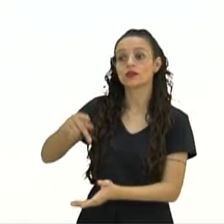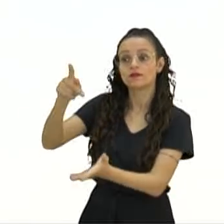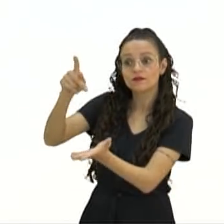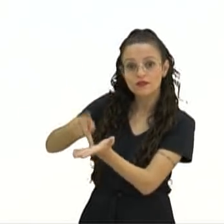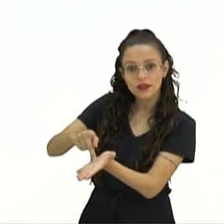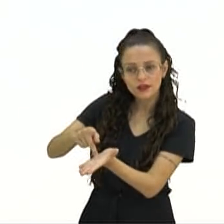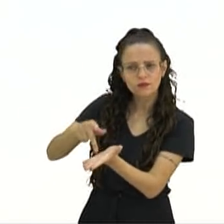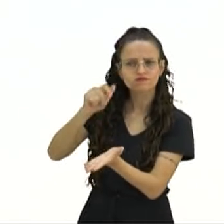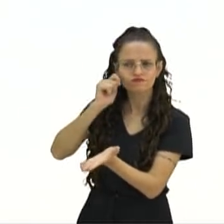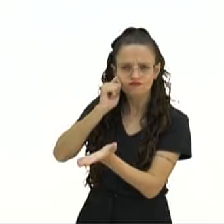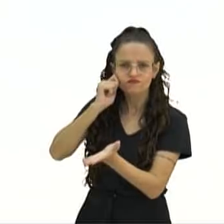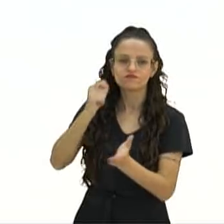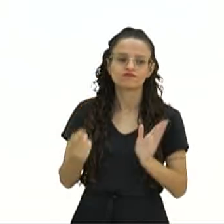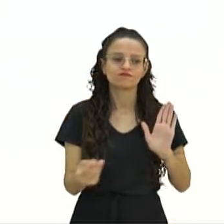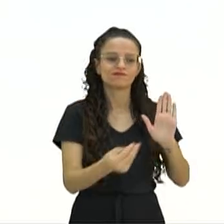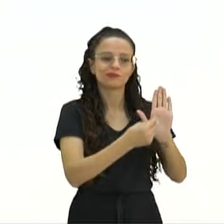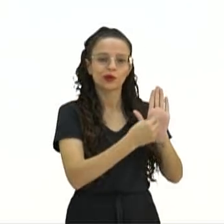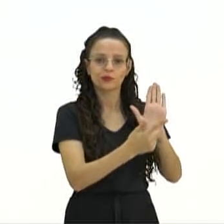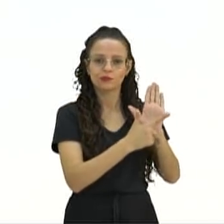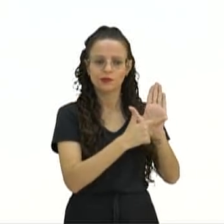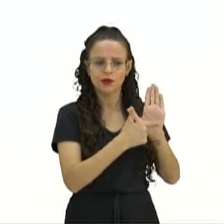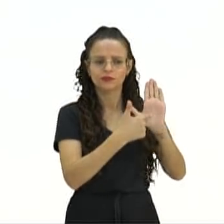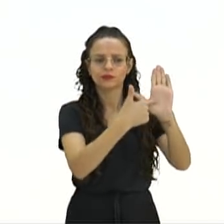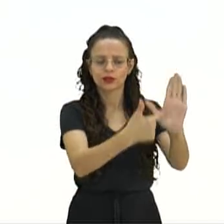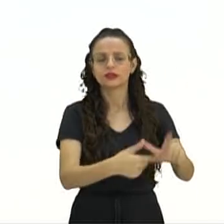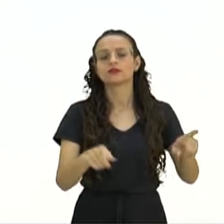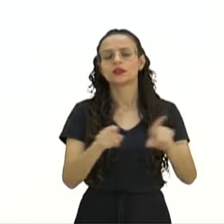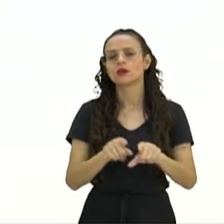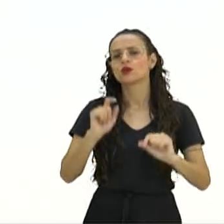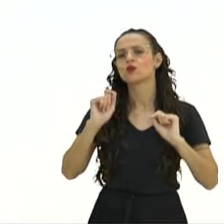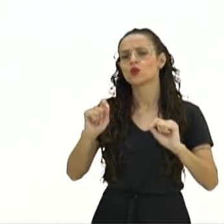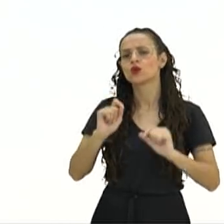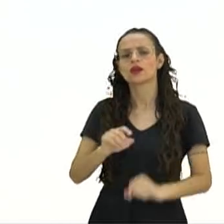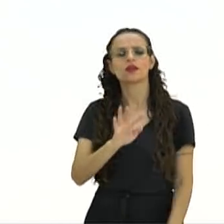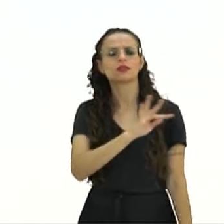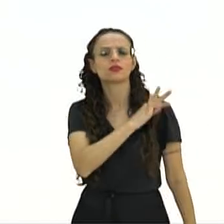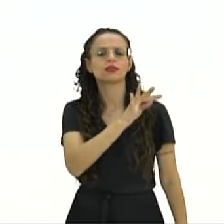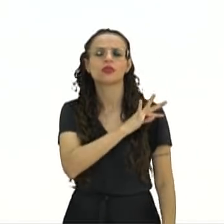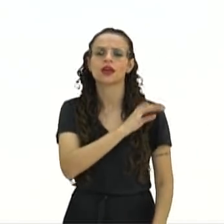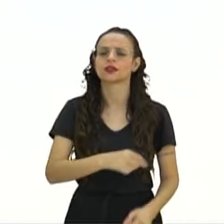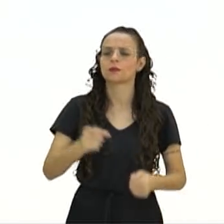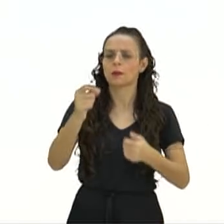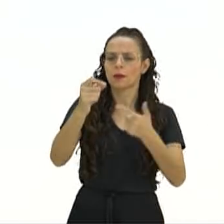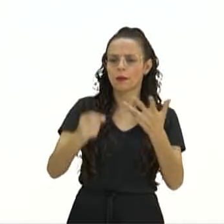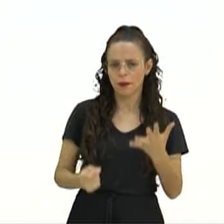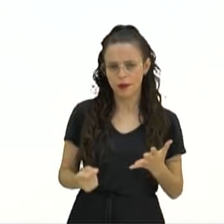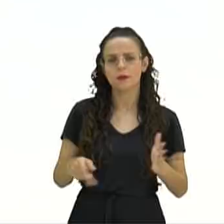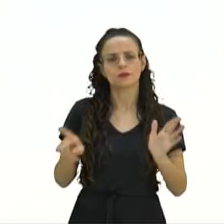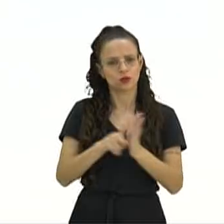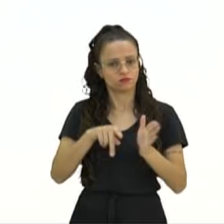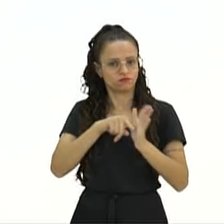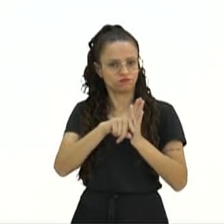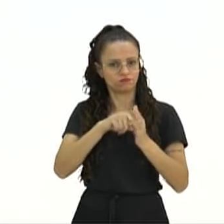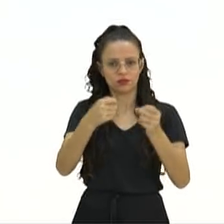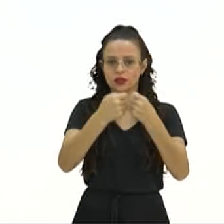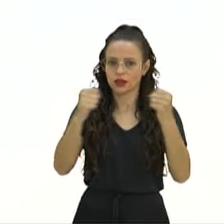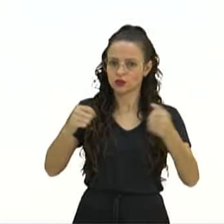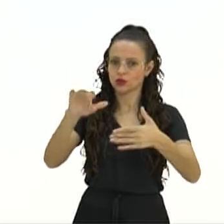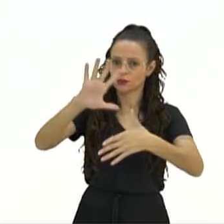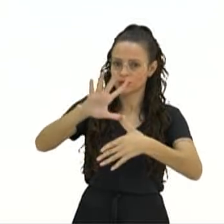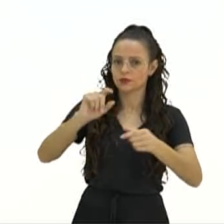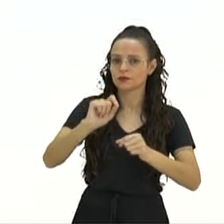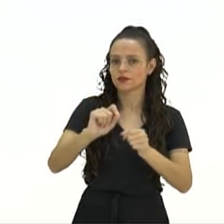real para o que está representado no papel e quais são as técnicas que são utilizadas pela cartografia para fazer isso, certo?